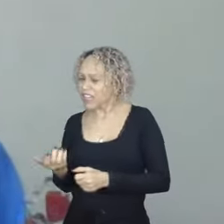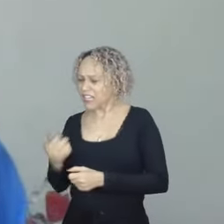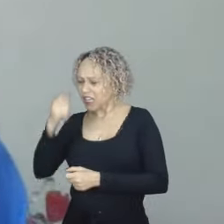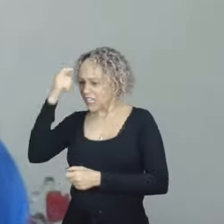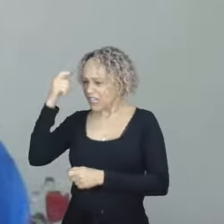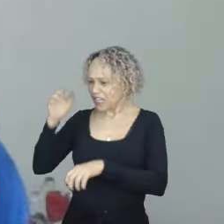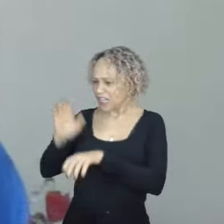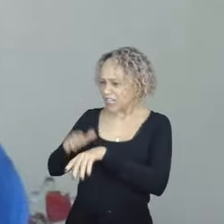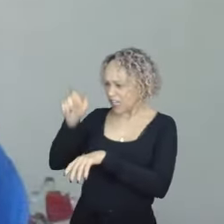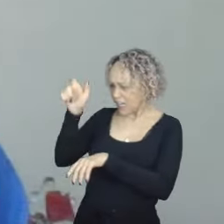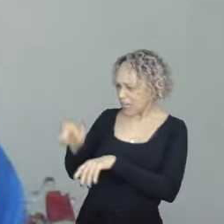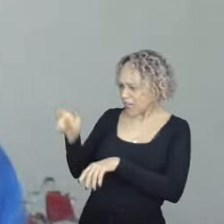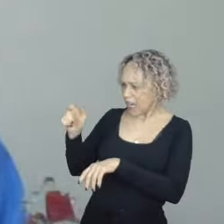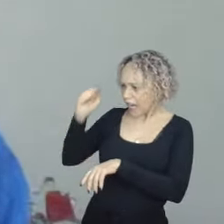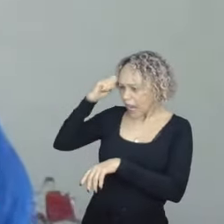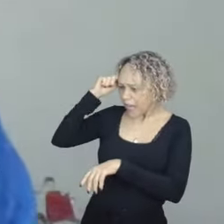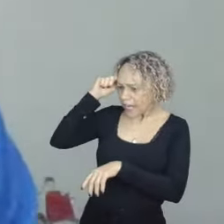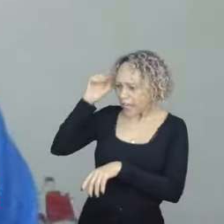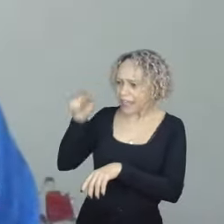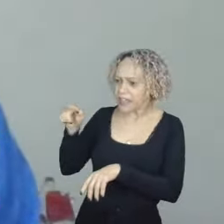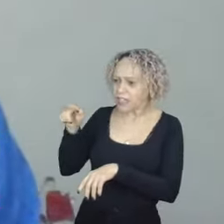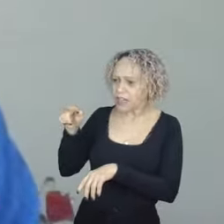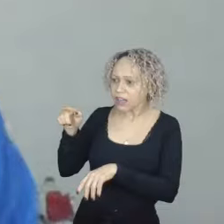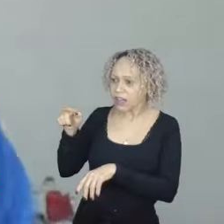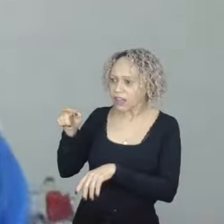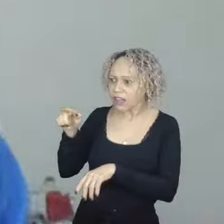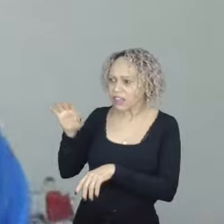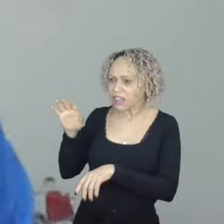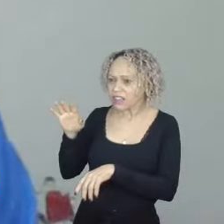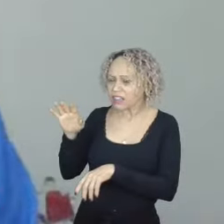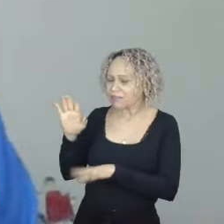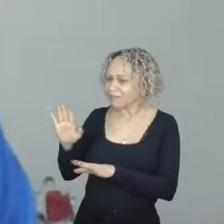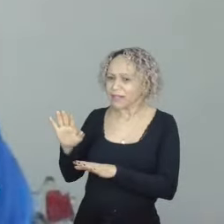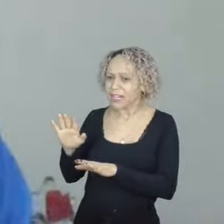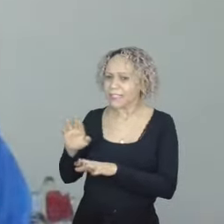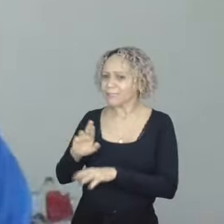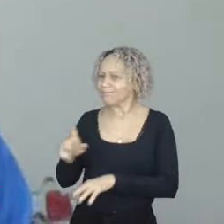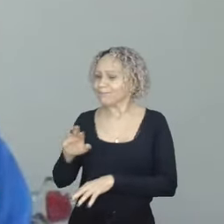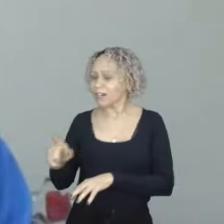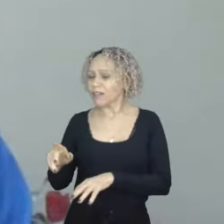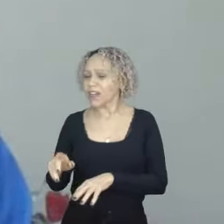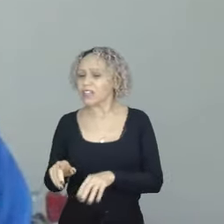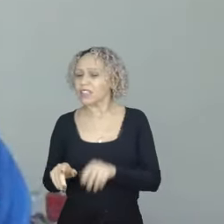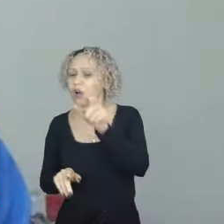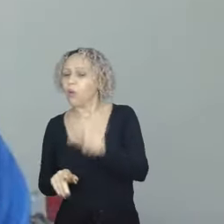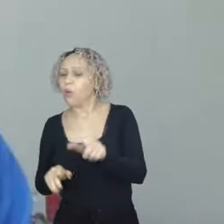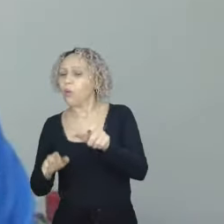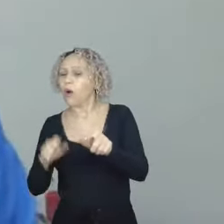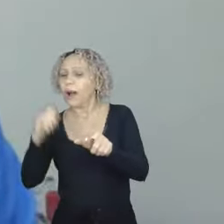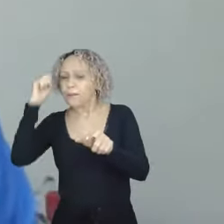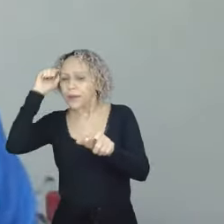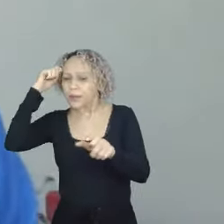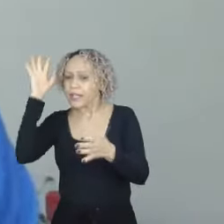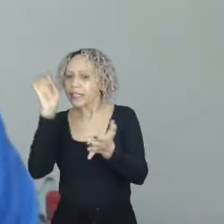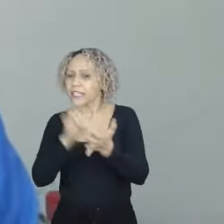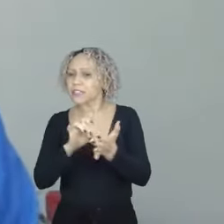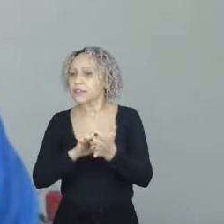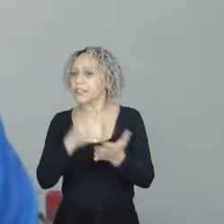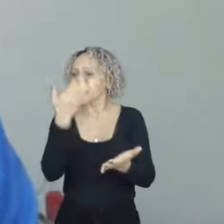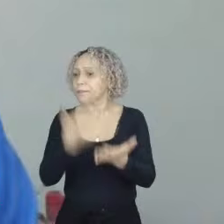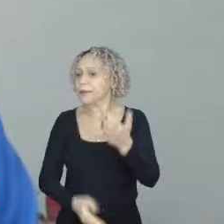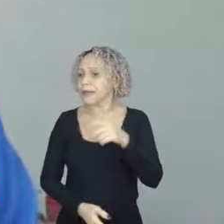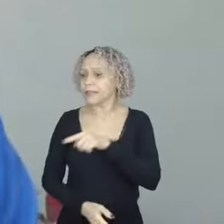outros estão recebendo por ela, né? Nós, mesmo assim, é importante frisar, já disse isso para você também, Amanda, que nós